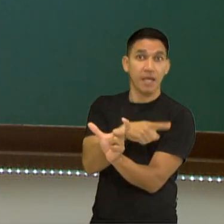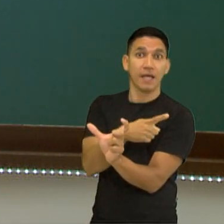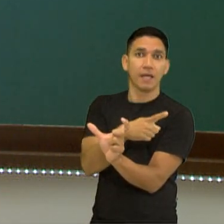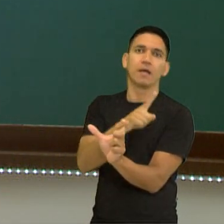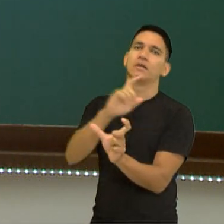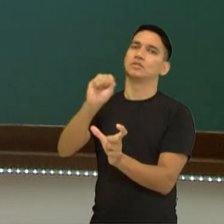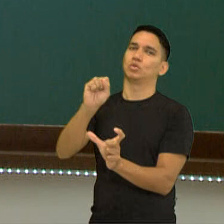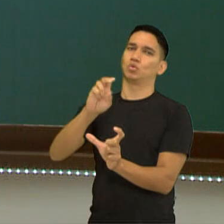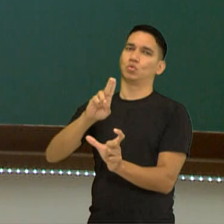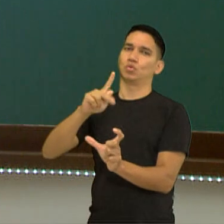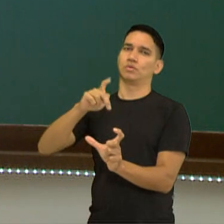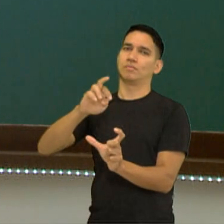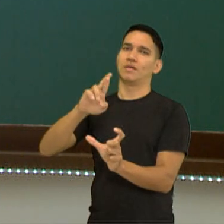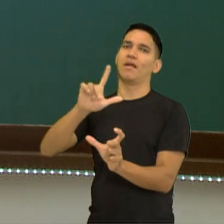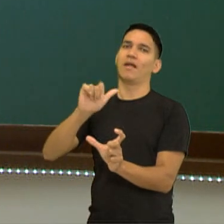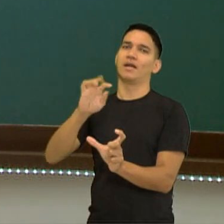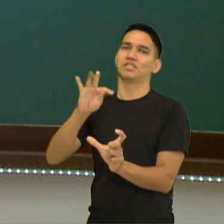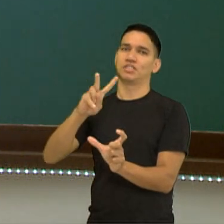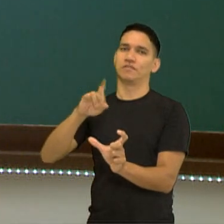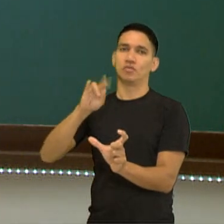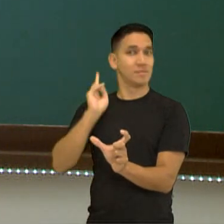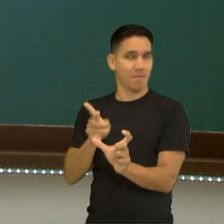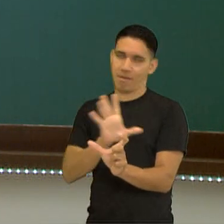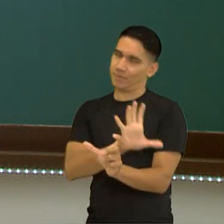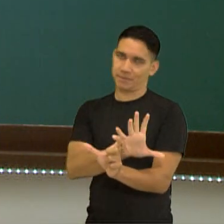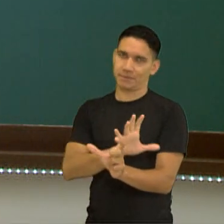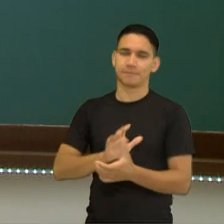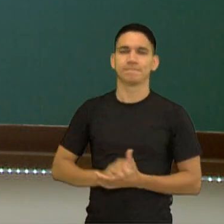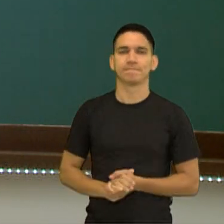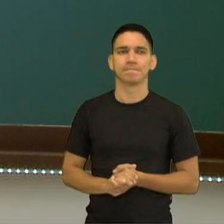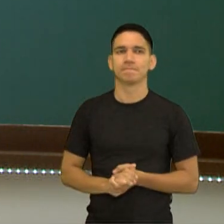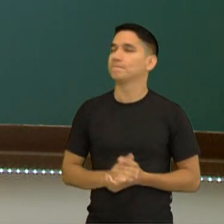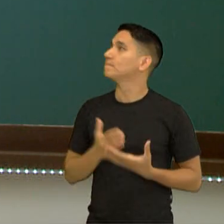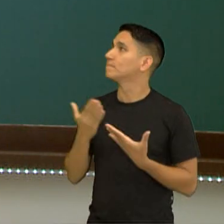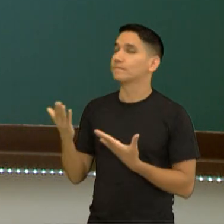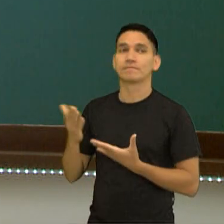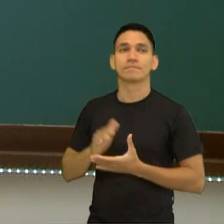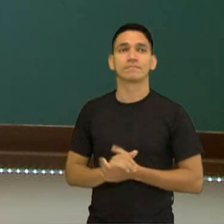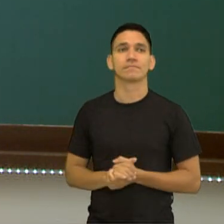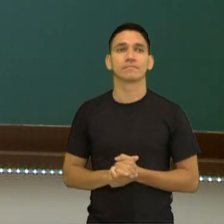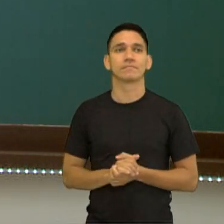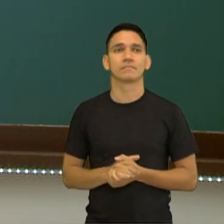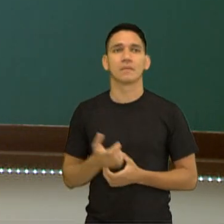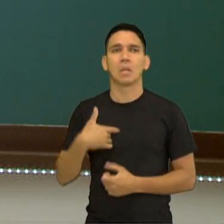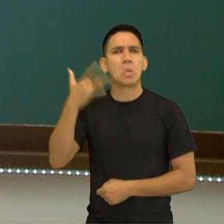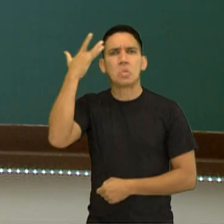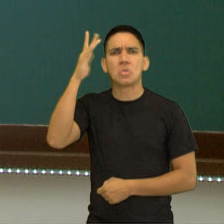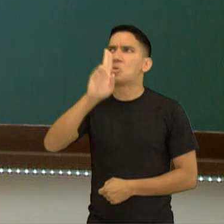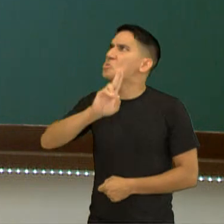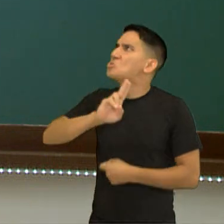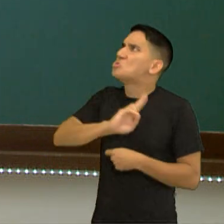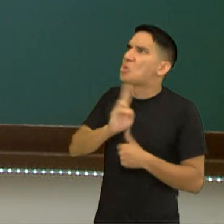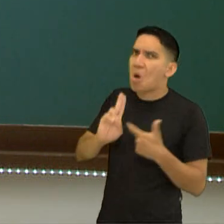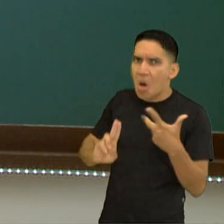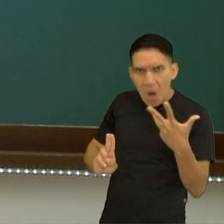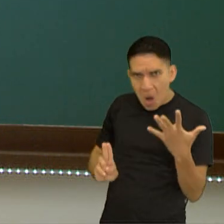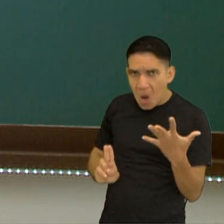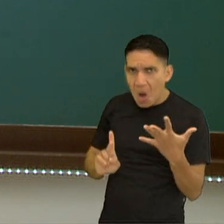superlativo, não tem como questionar, tá bom? Então, vamos lá. Ih, meu Deus, eu também não sei falar o nome deles, mas eu vou